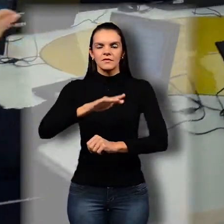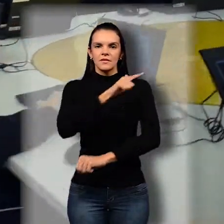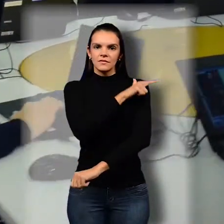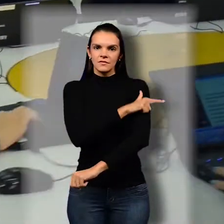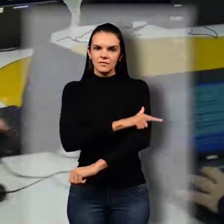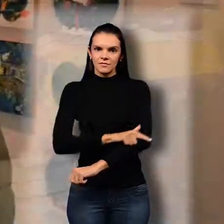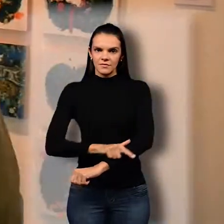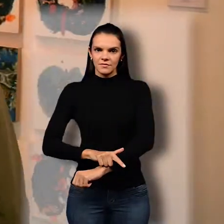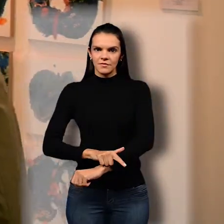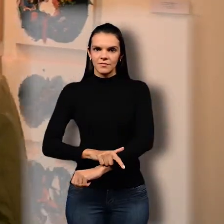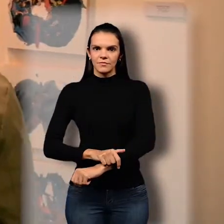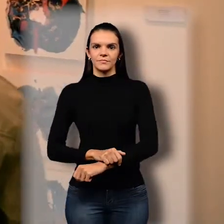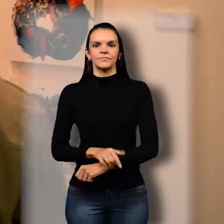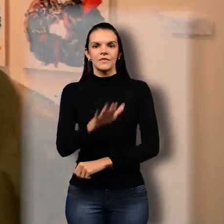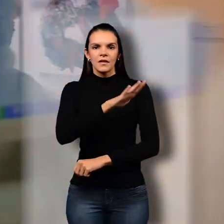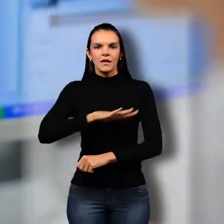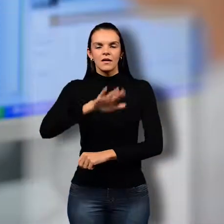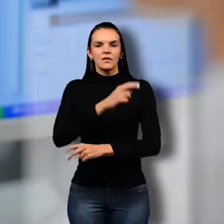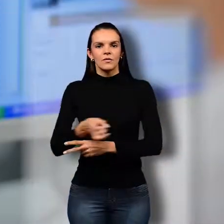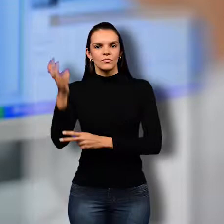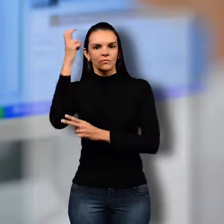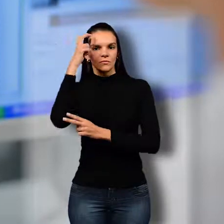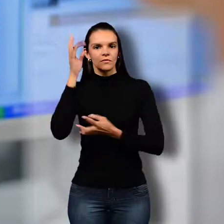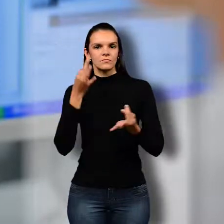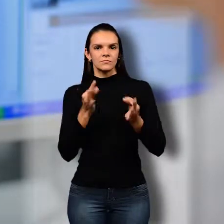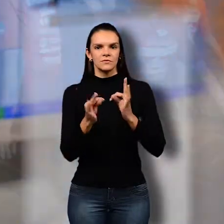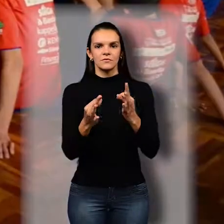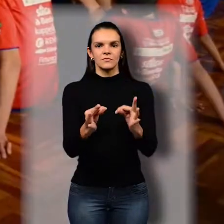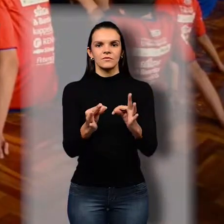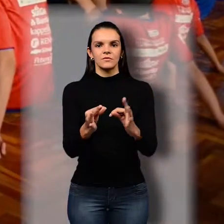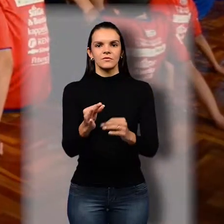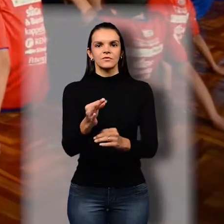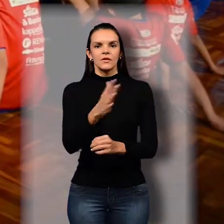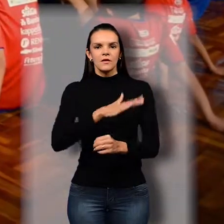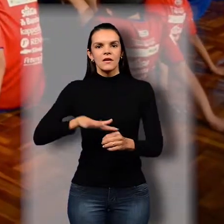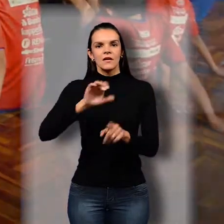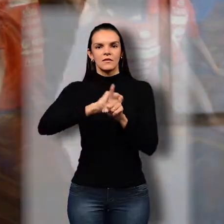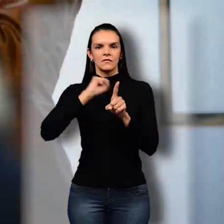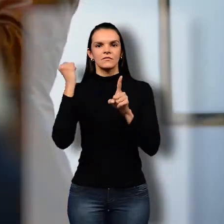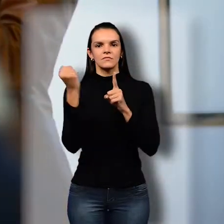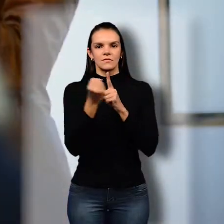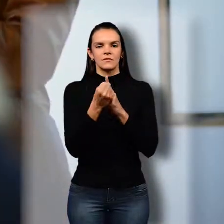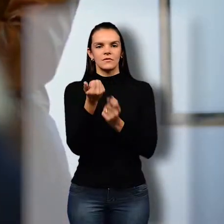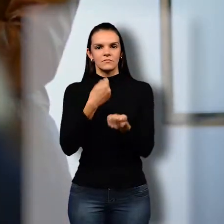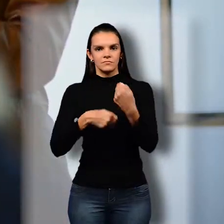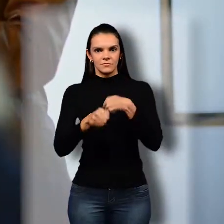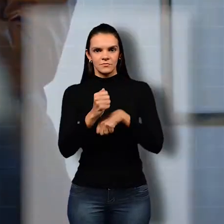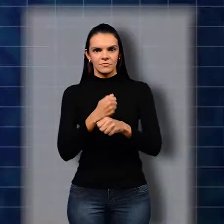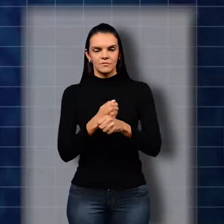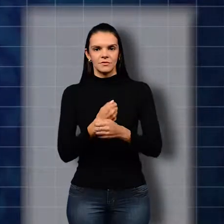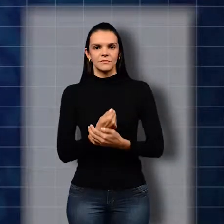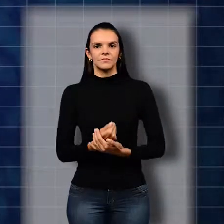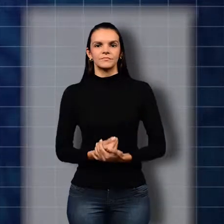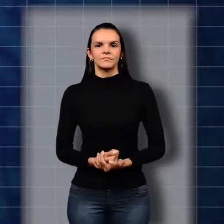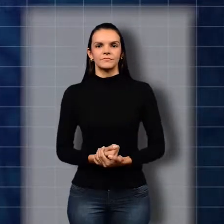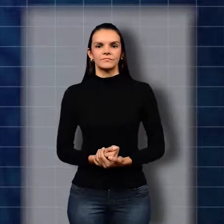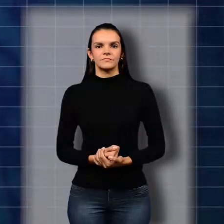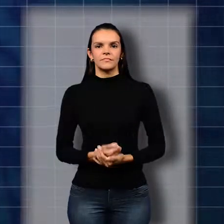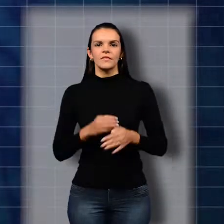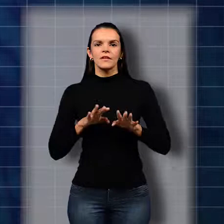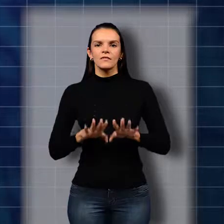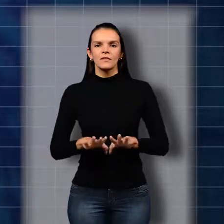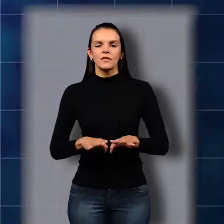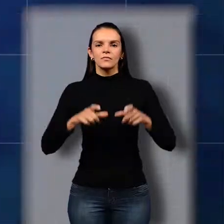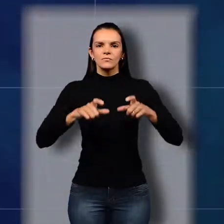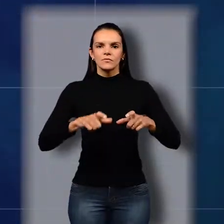educacional, cultural, tecnológica, social e econômica. Situada na